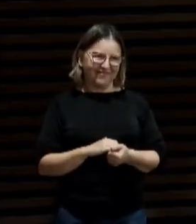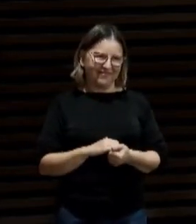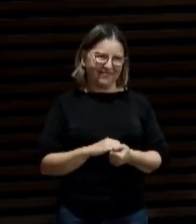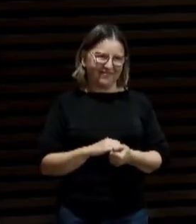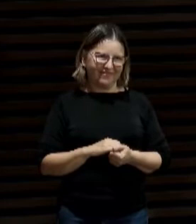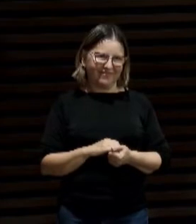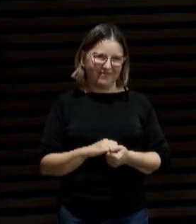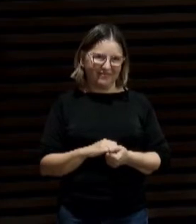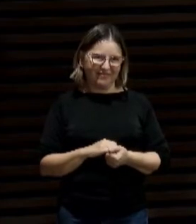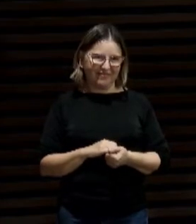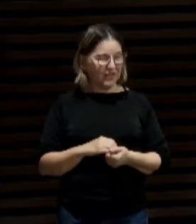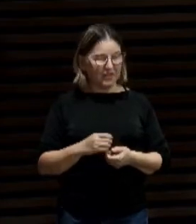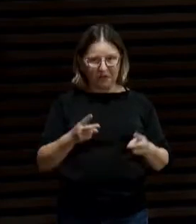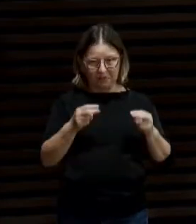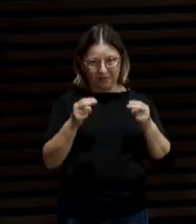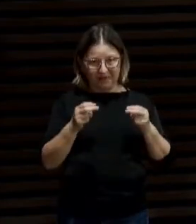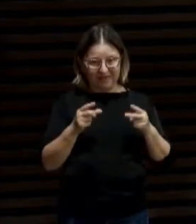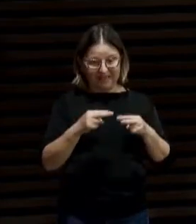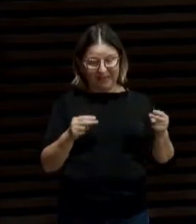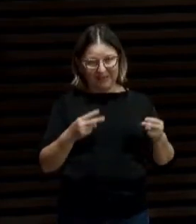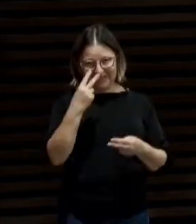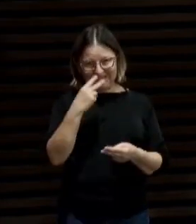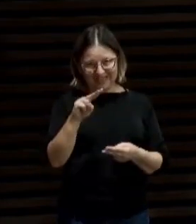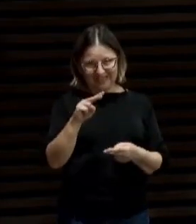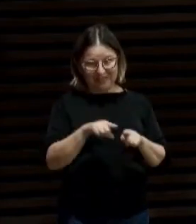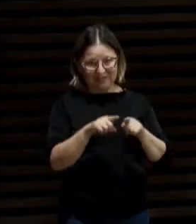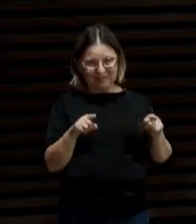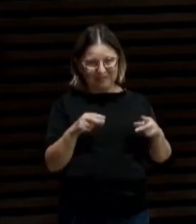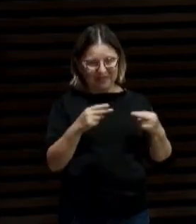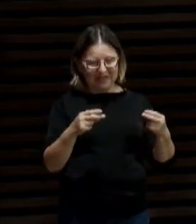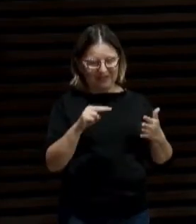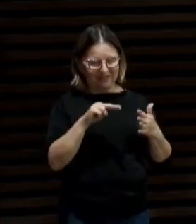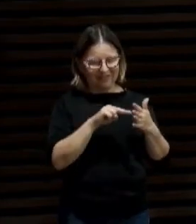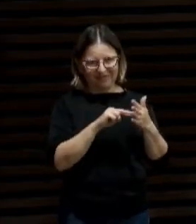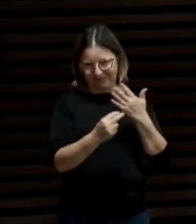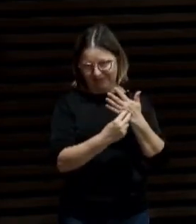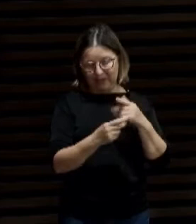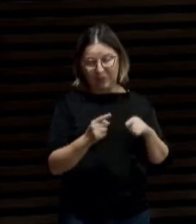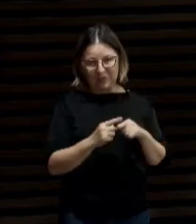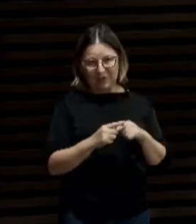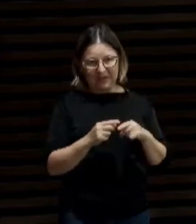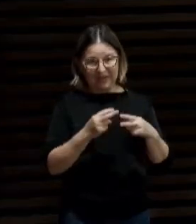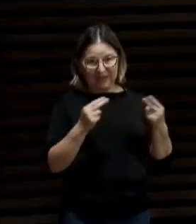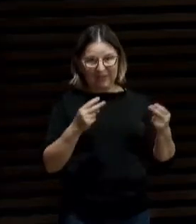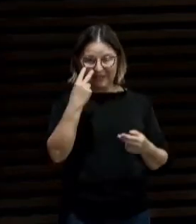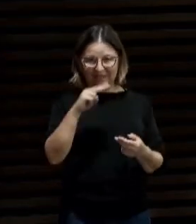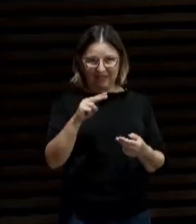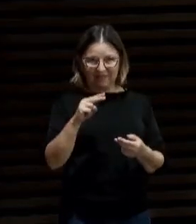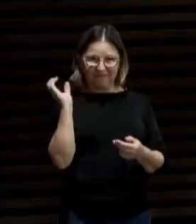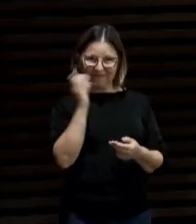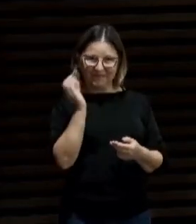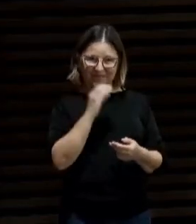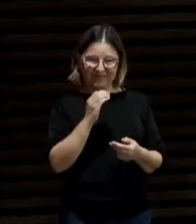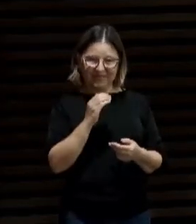Não atentando nós nas coisas que se veem, mas nas que se não veem. Porque as que se veem são temporais, e